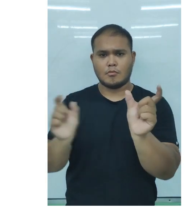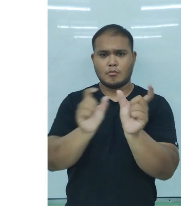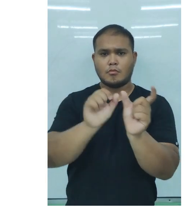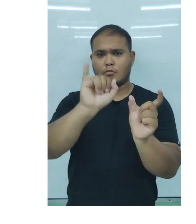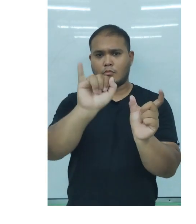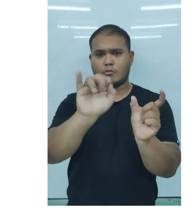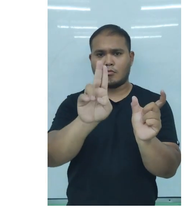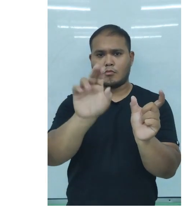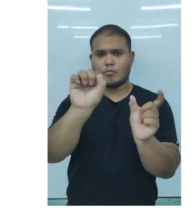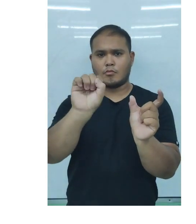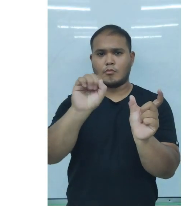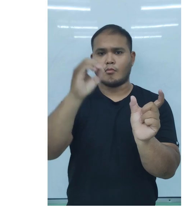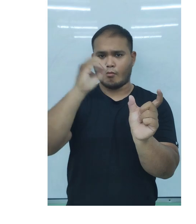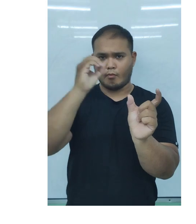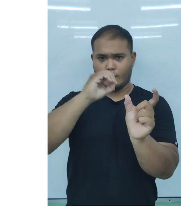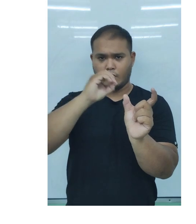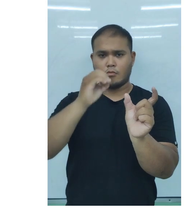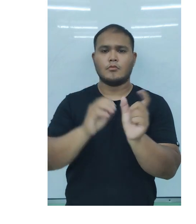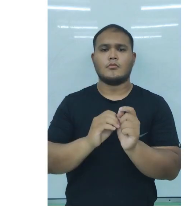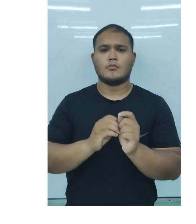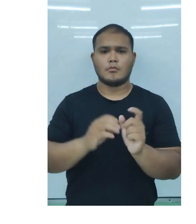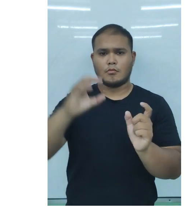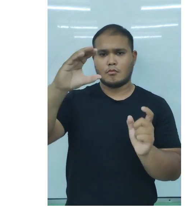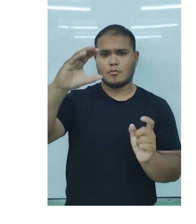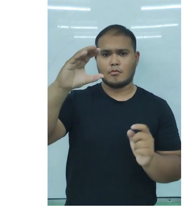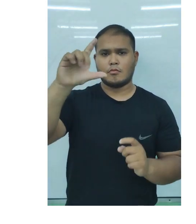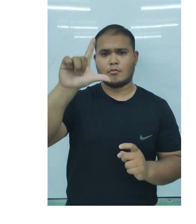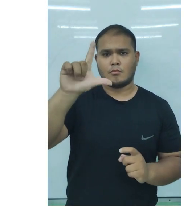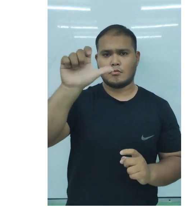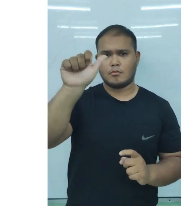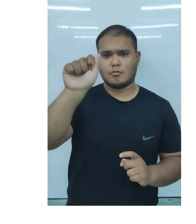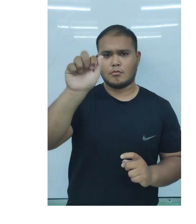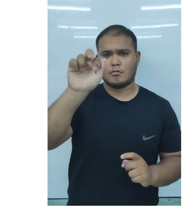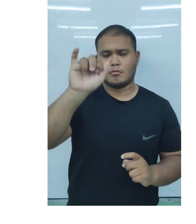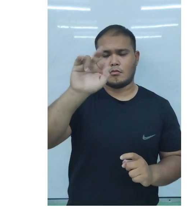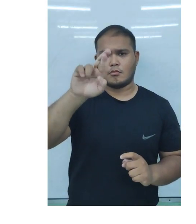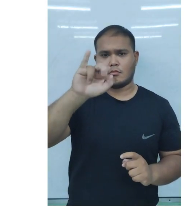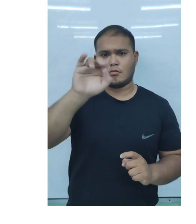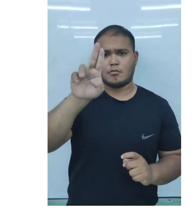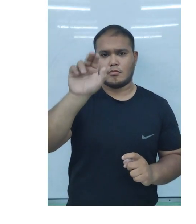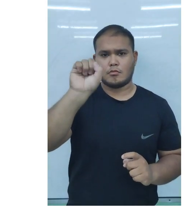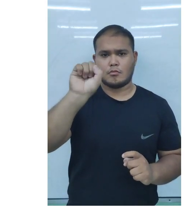no caso do neutro, que vai se tornar clarius. Clarior, clarius, mais claro.